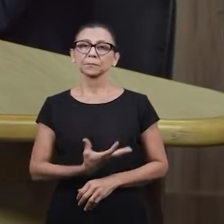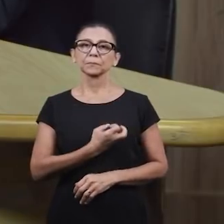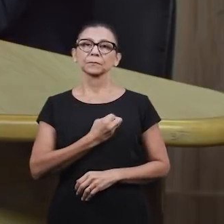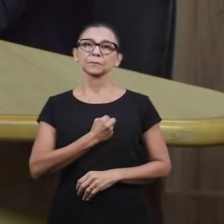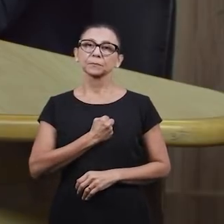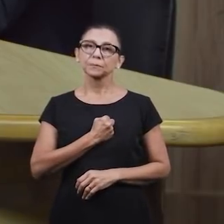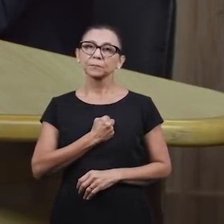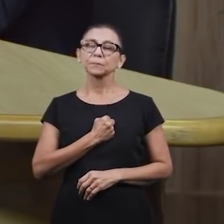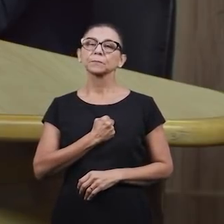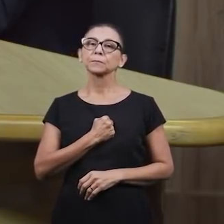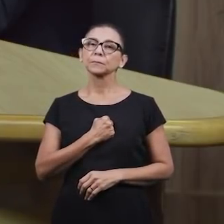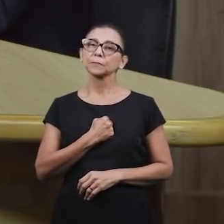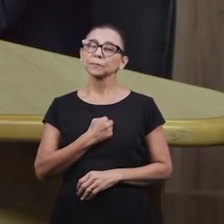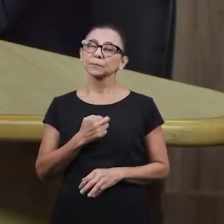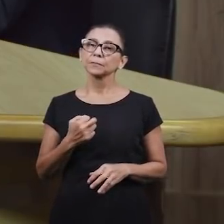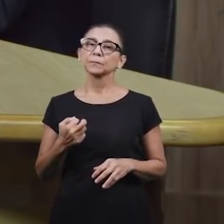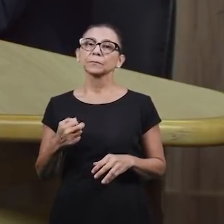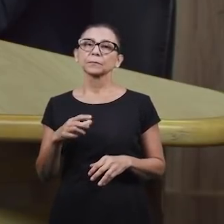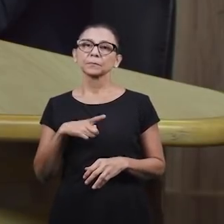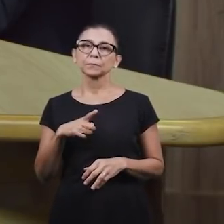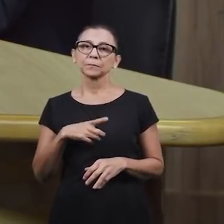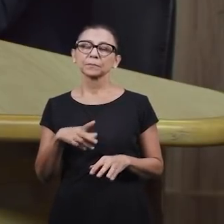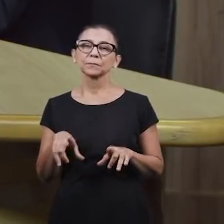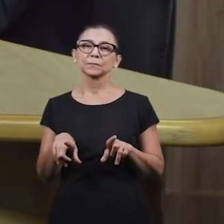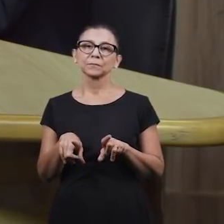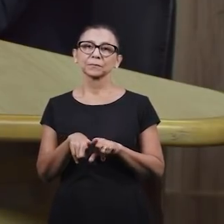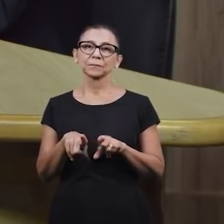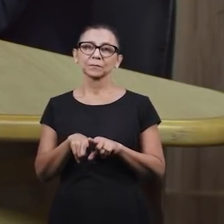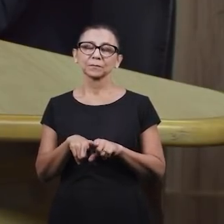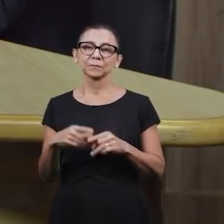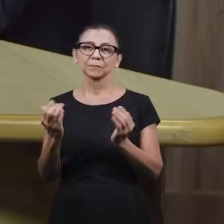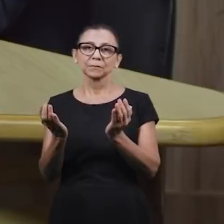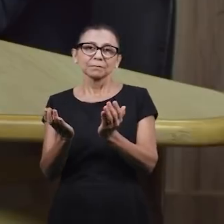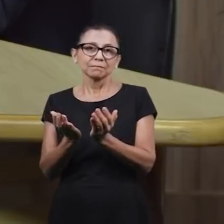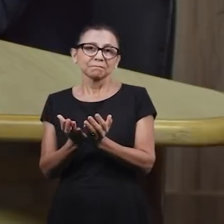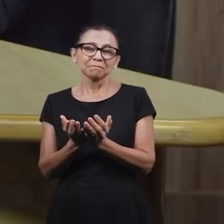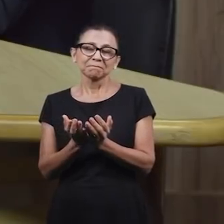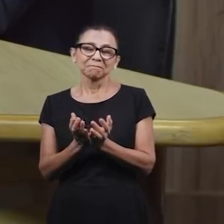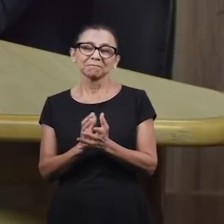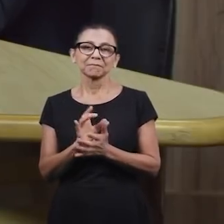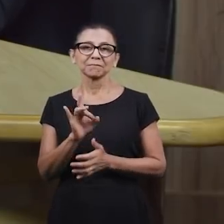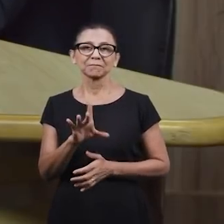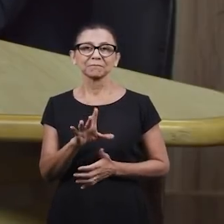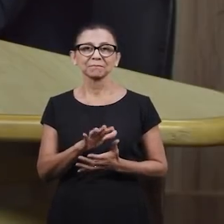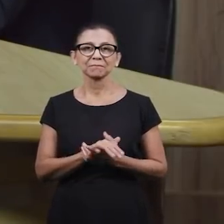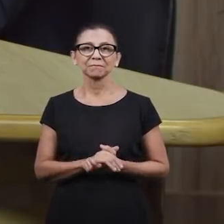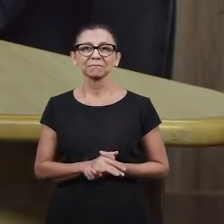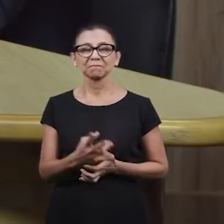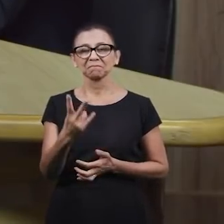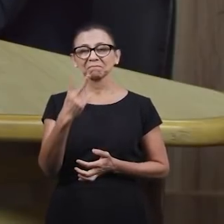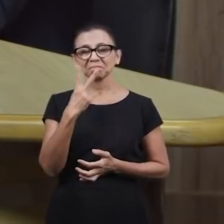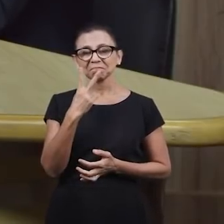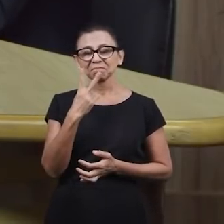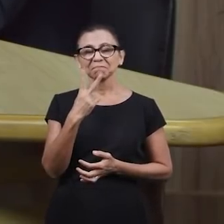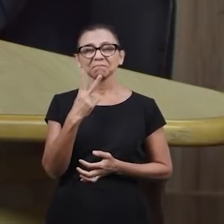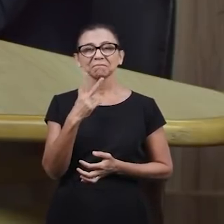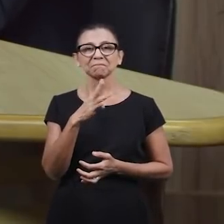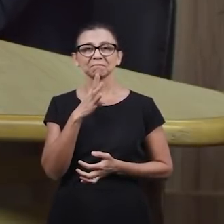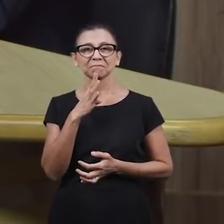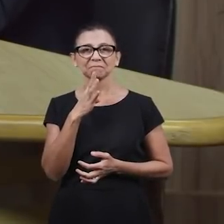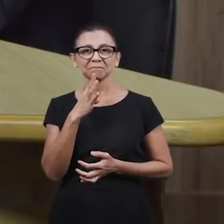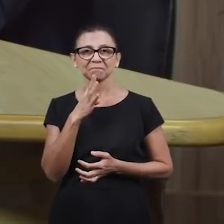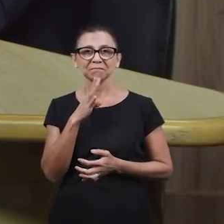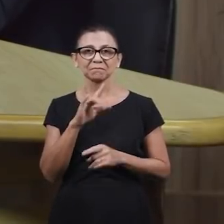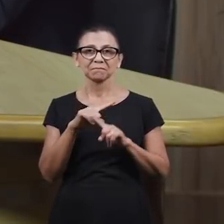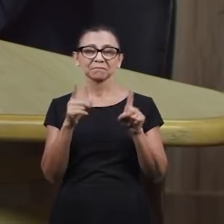com Jesus. Sim. Ouvem a palavra, mas continua com aquele que traz a palavra. Muito Exatamente. bem. Na semana que vem, então, a gente continua com esse